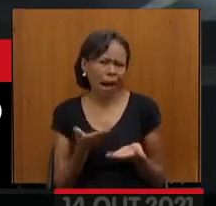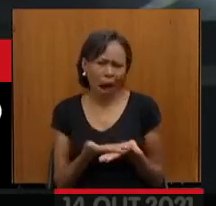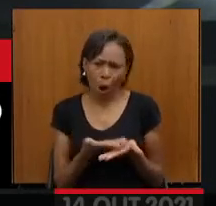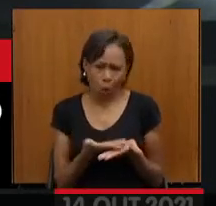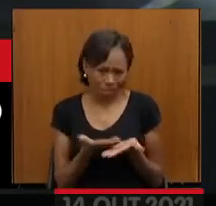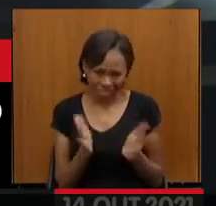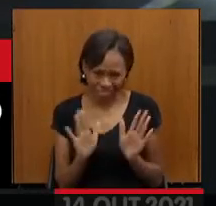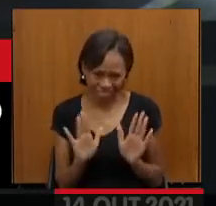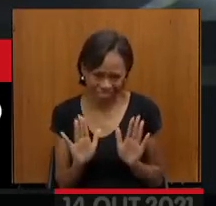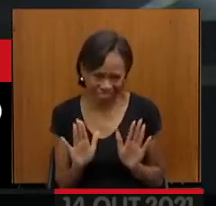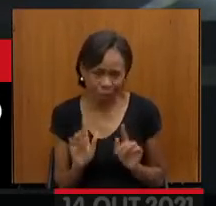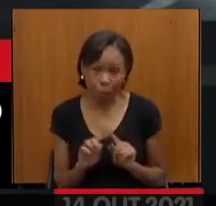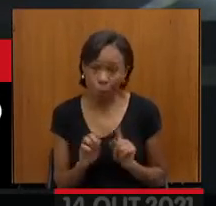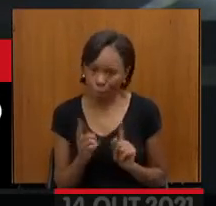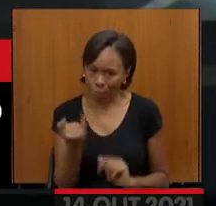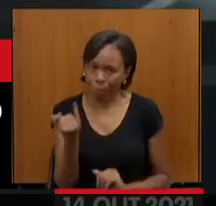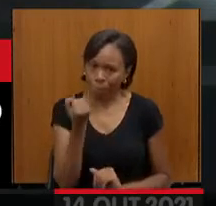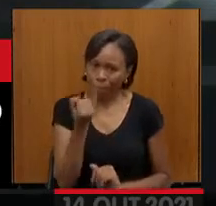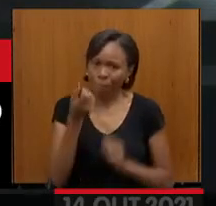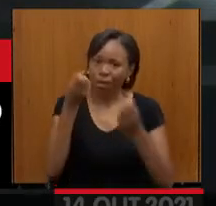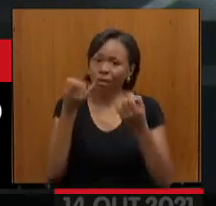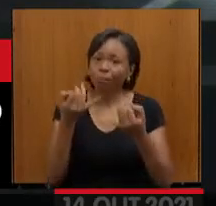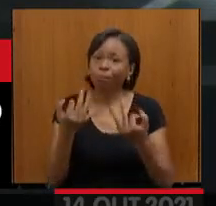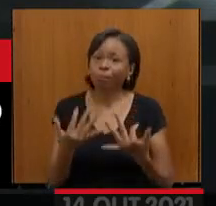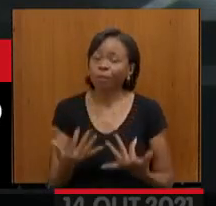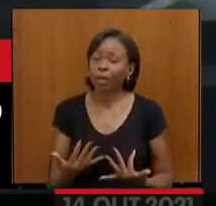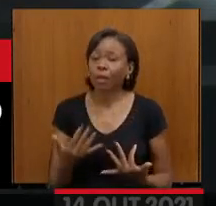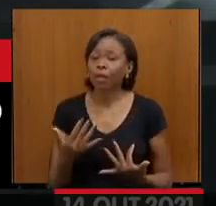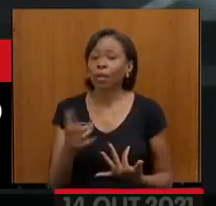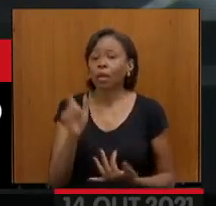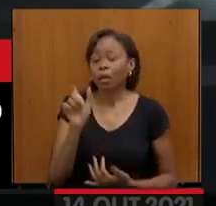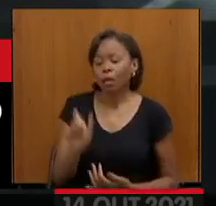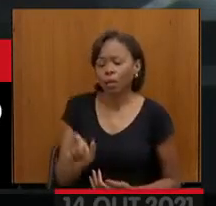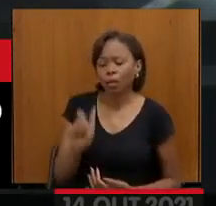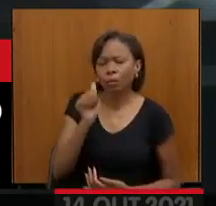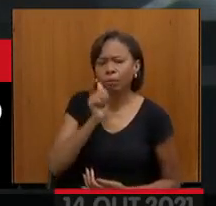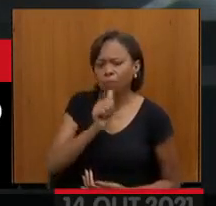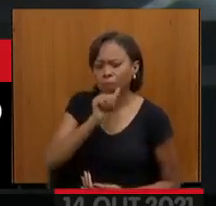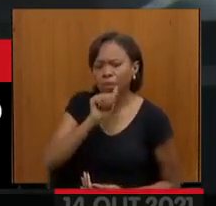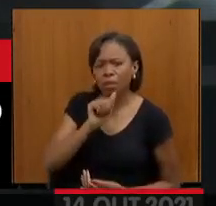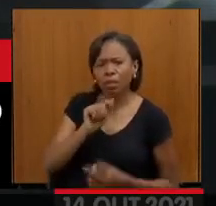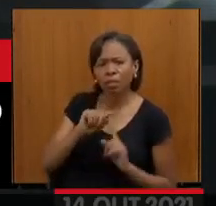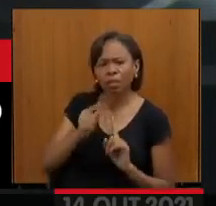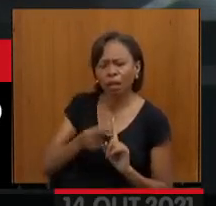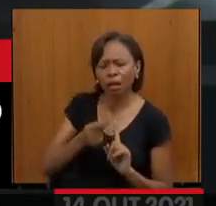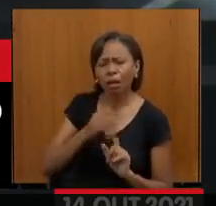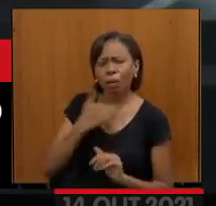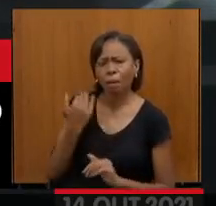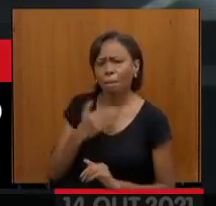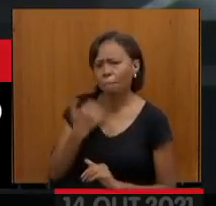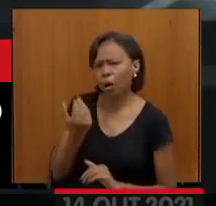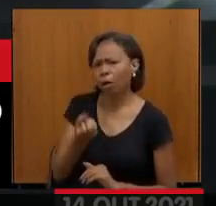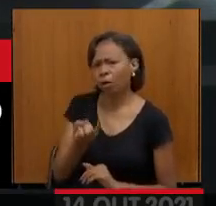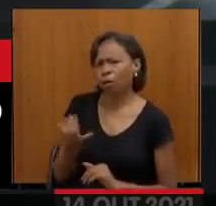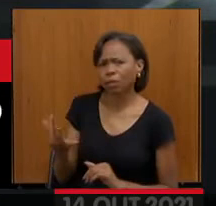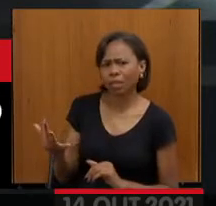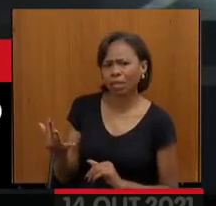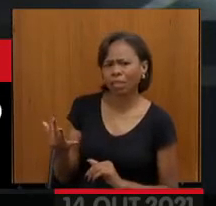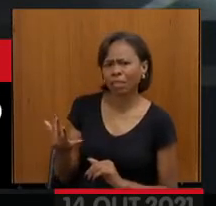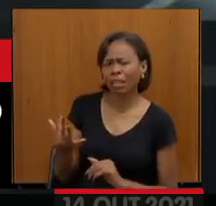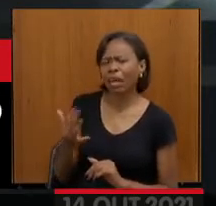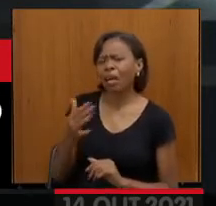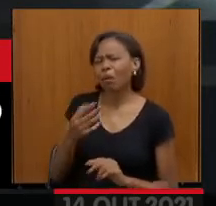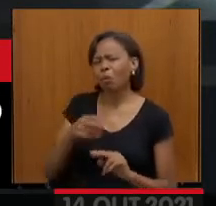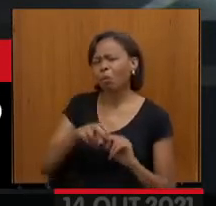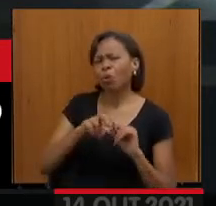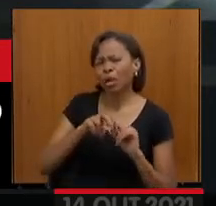importante comentar que a mortalidade materna se baseia num modelo de explicação dos chamados três atrasos,